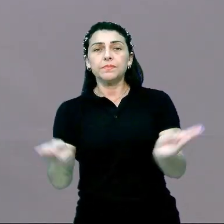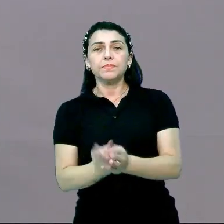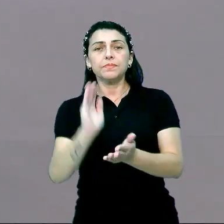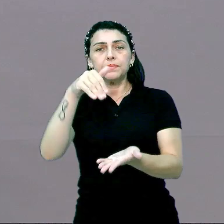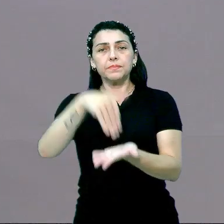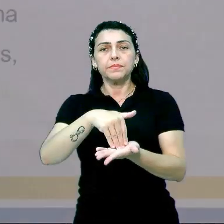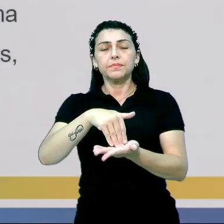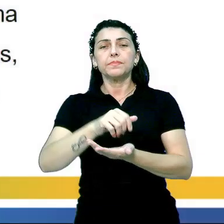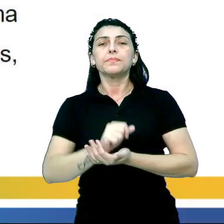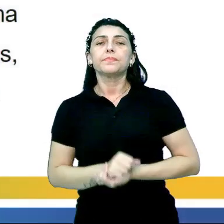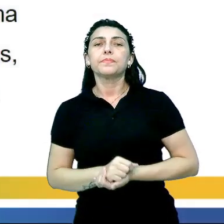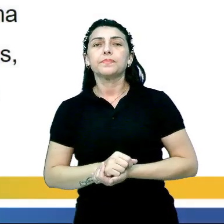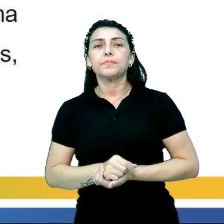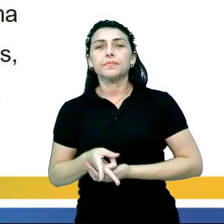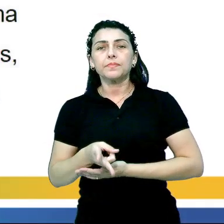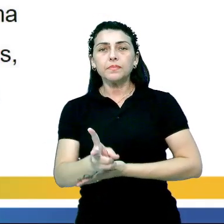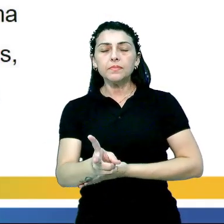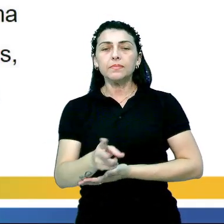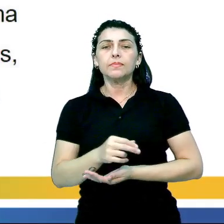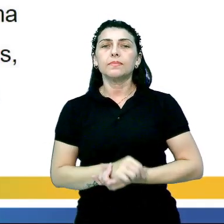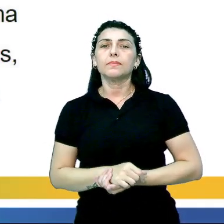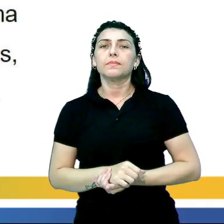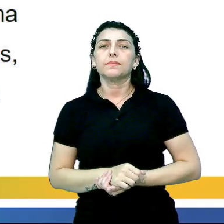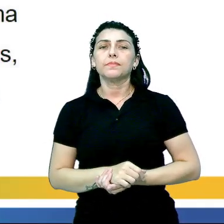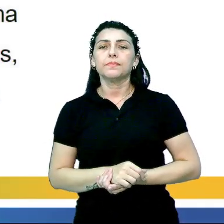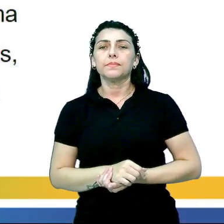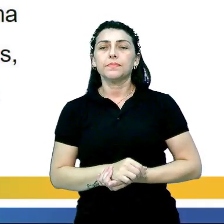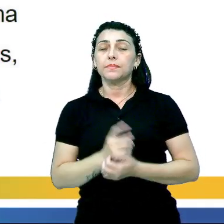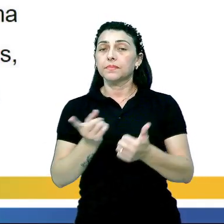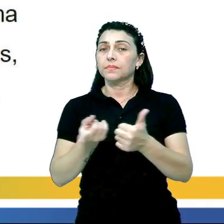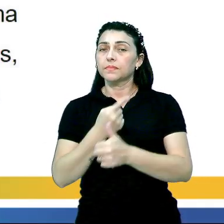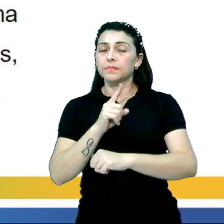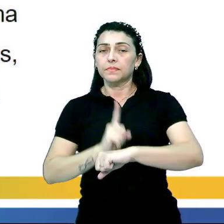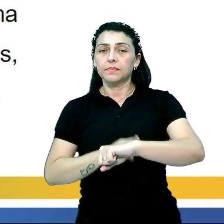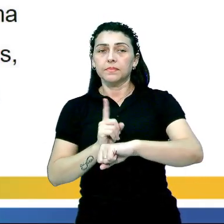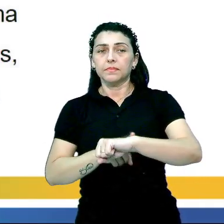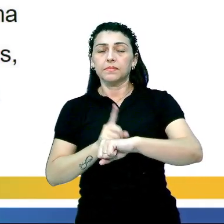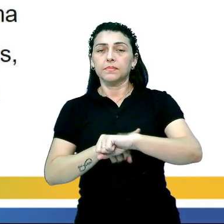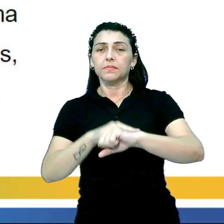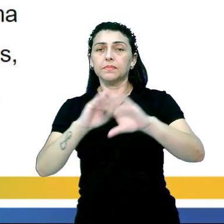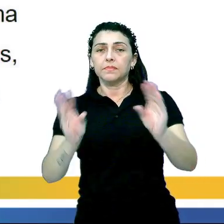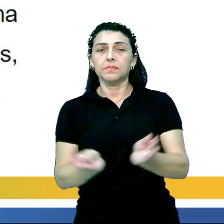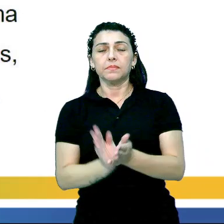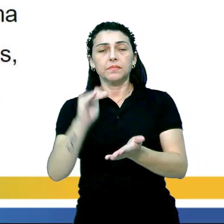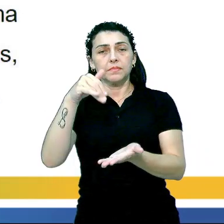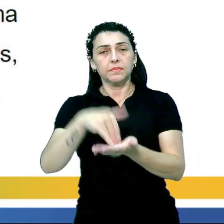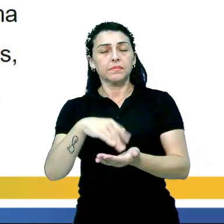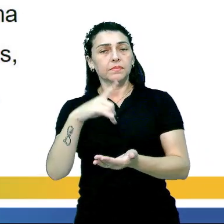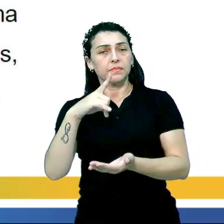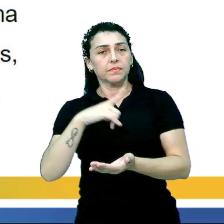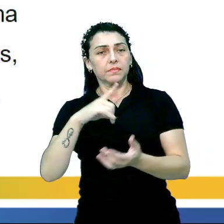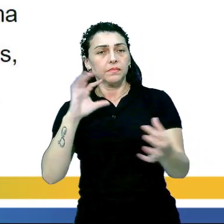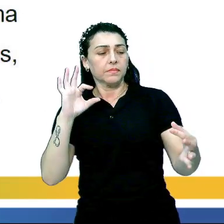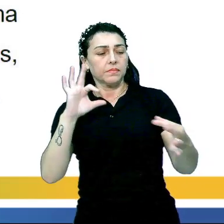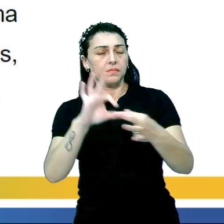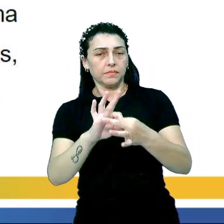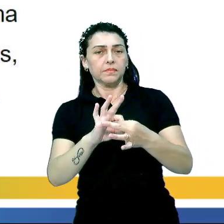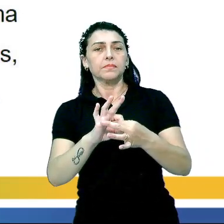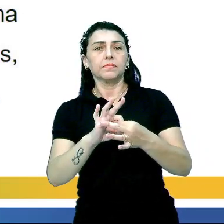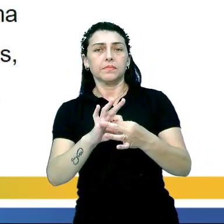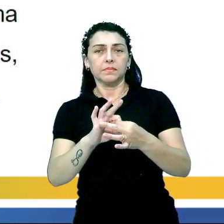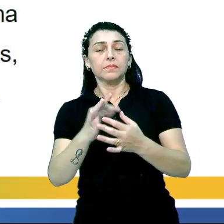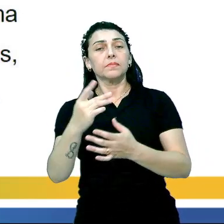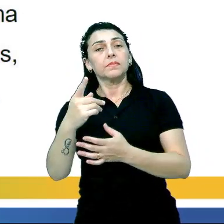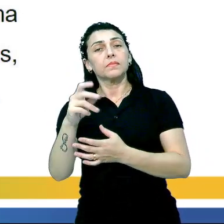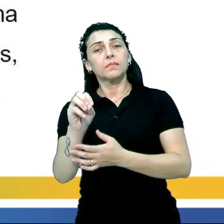conclusão. Então, vamos dar continuidade. Então, nesse primeiro momento, foi a conclusão aí, nós temos um conectivo conclusivo, que é